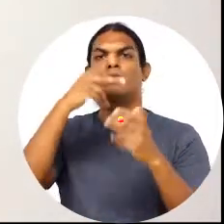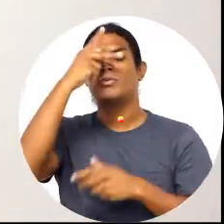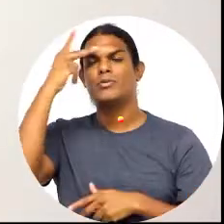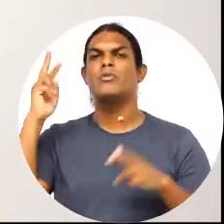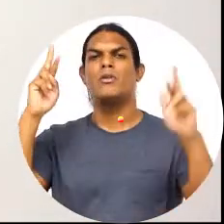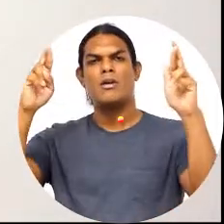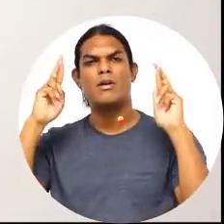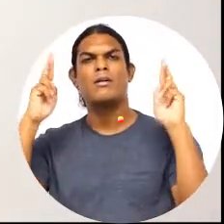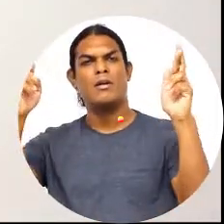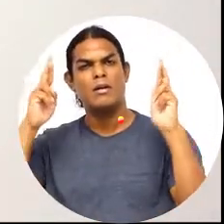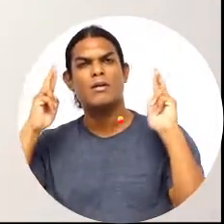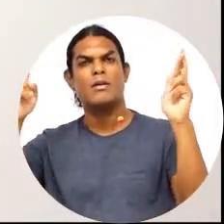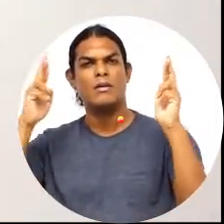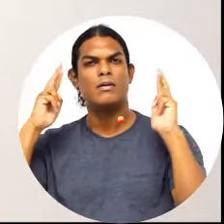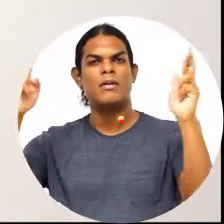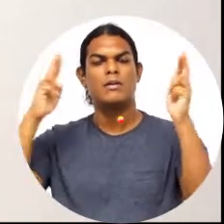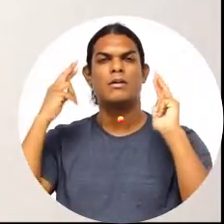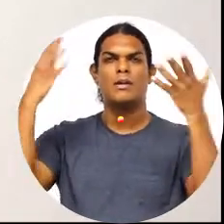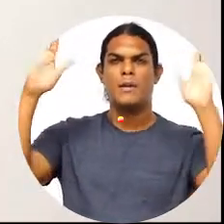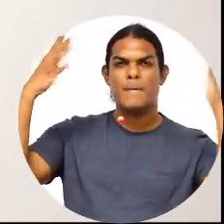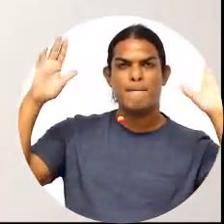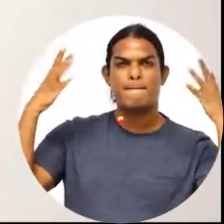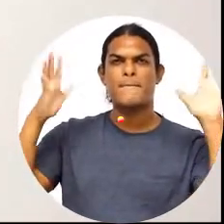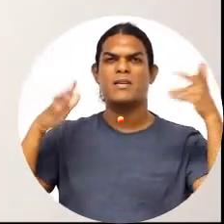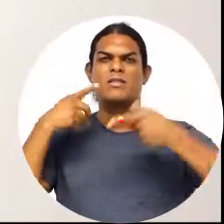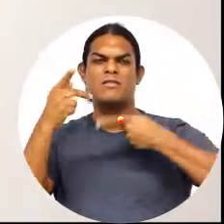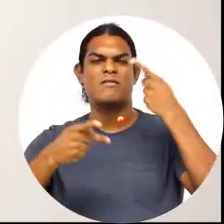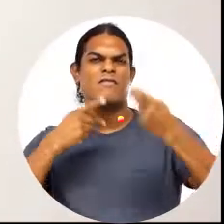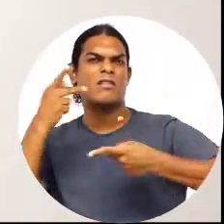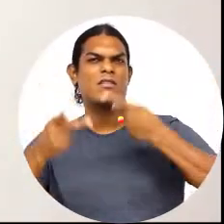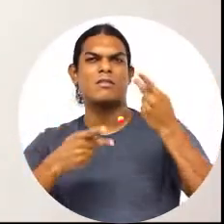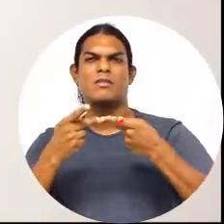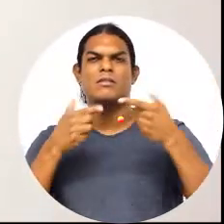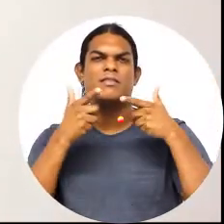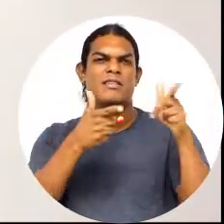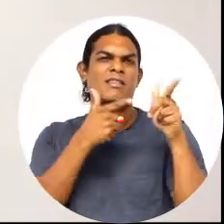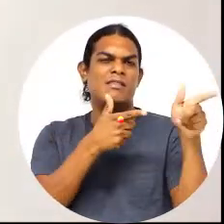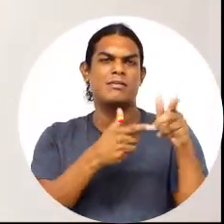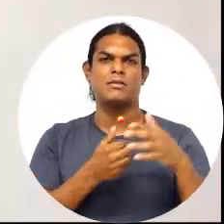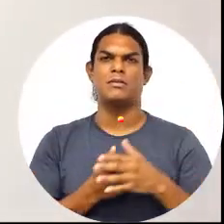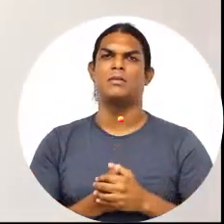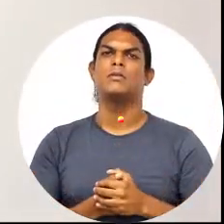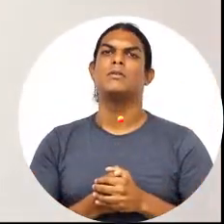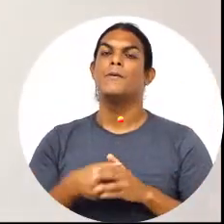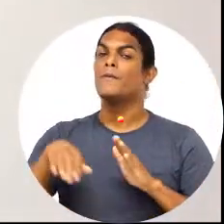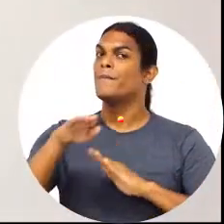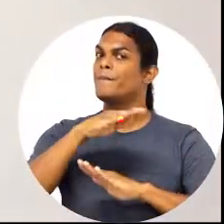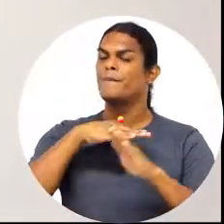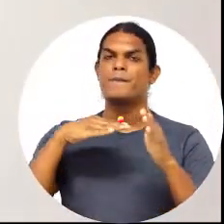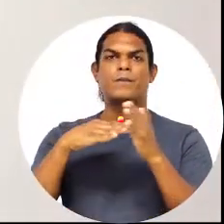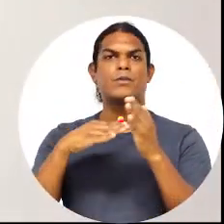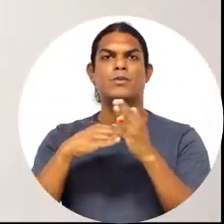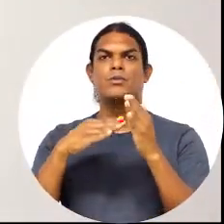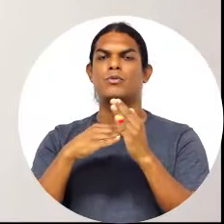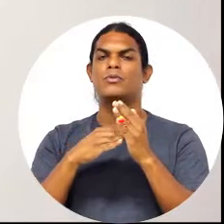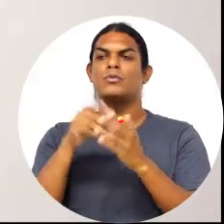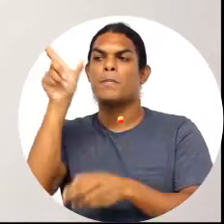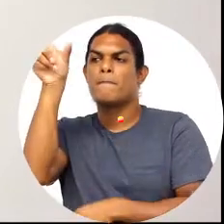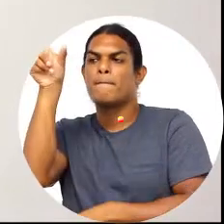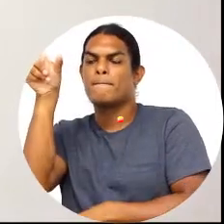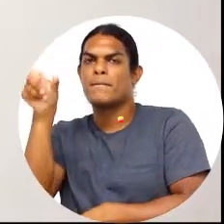torcedores que estão lá aplaudindo, criticando, vaiando, são cidadãos